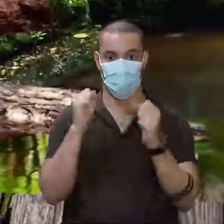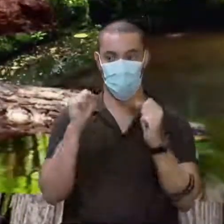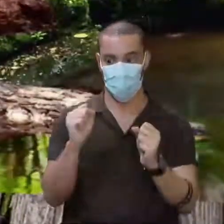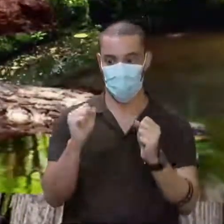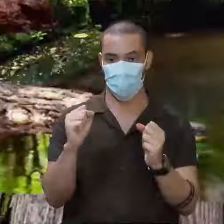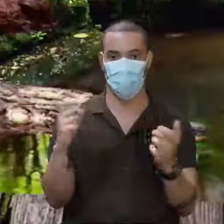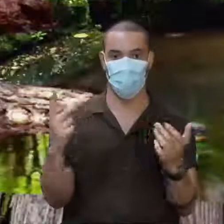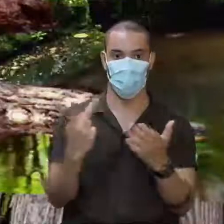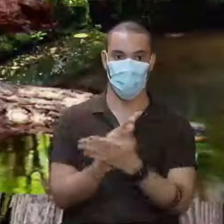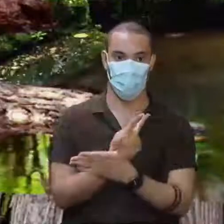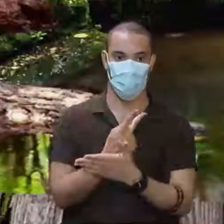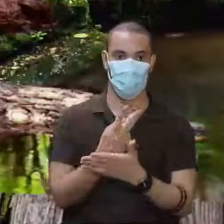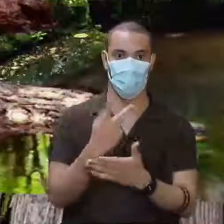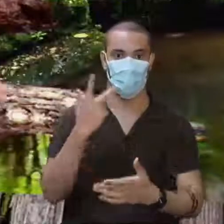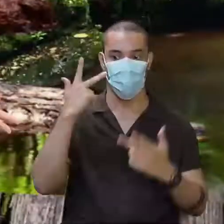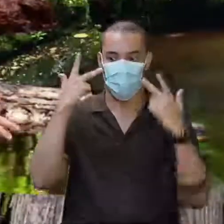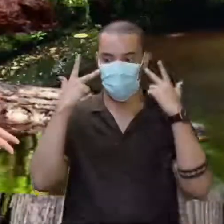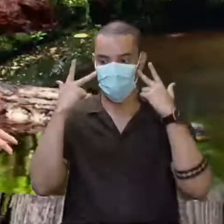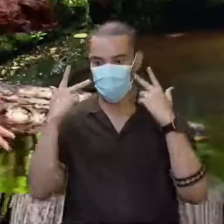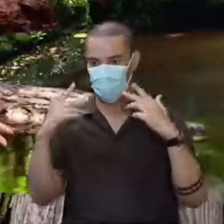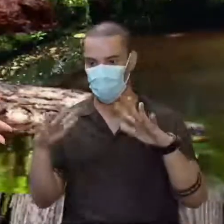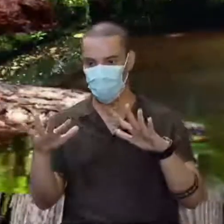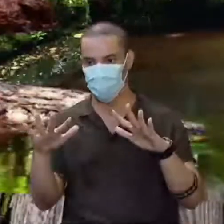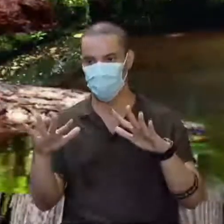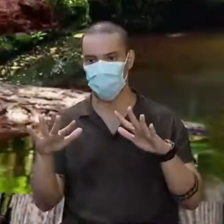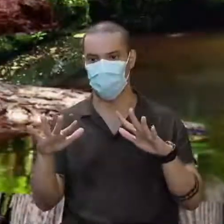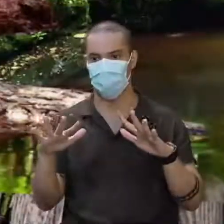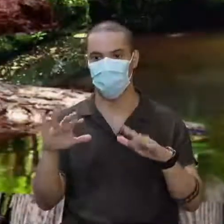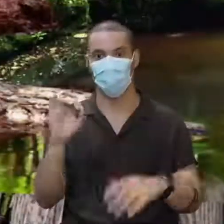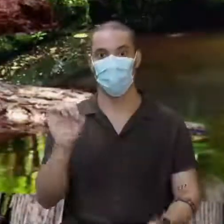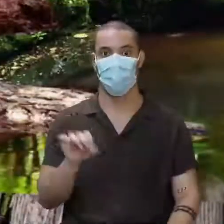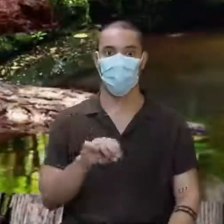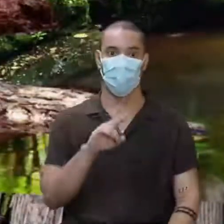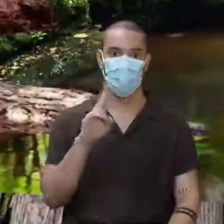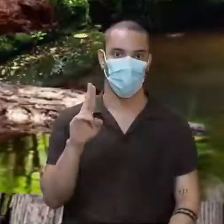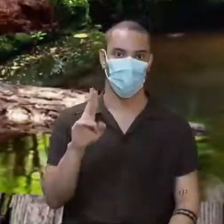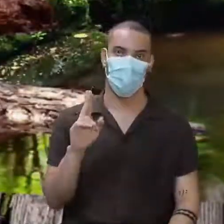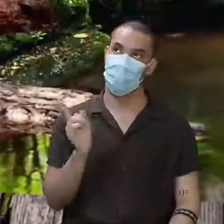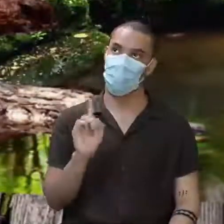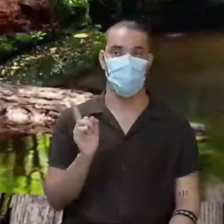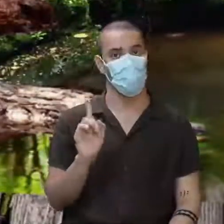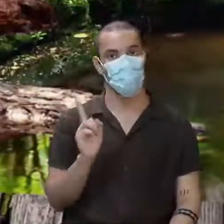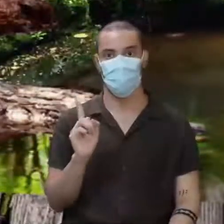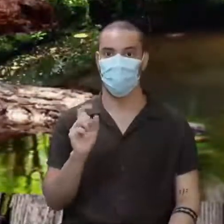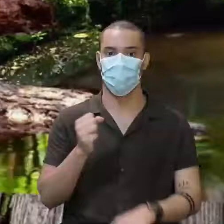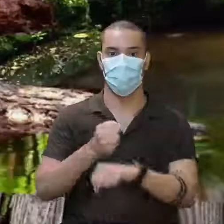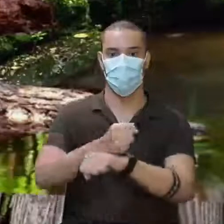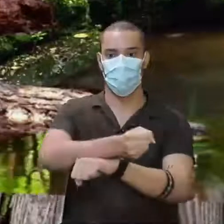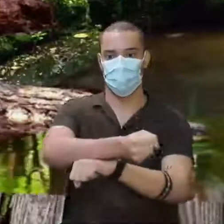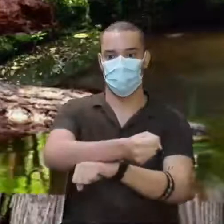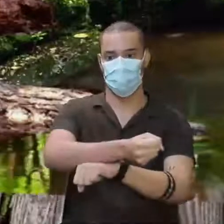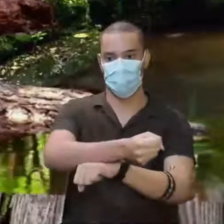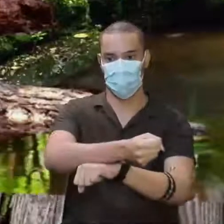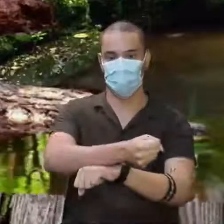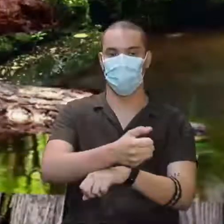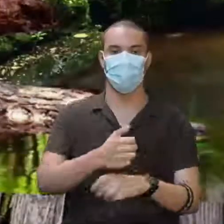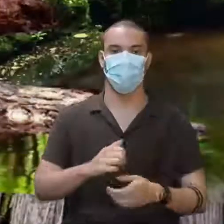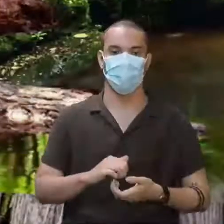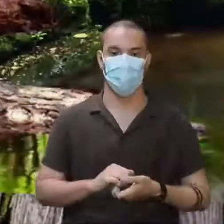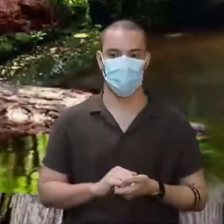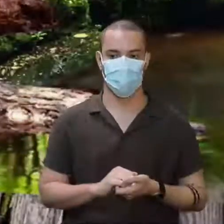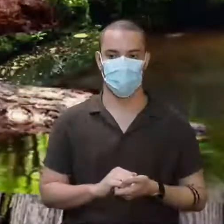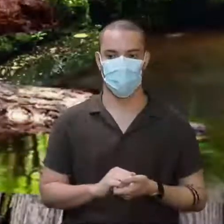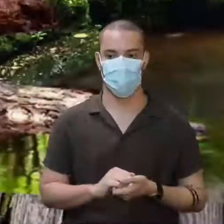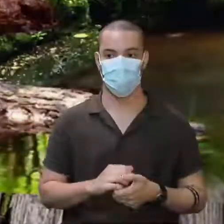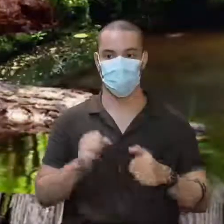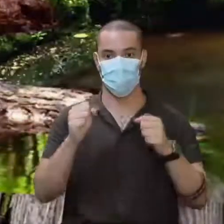acontecer de forma natural ou não, né?